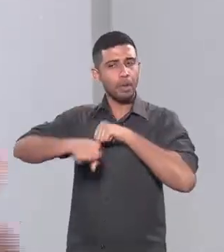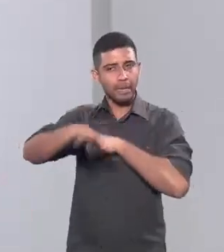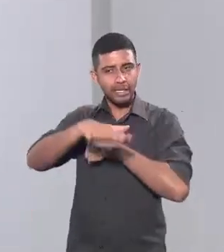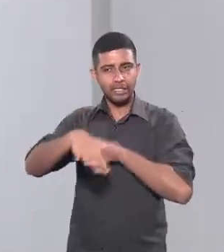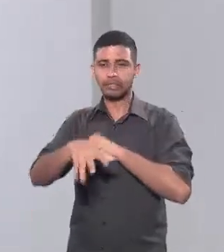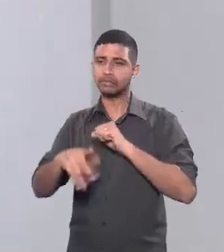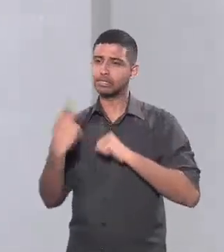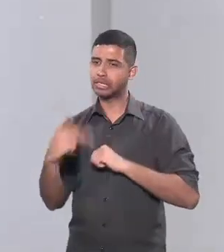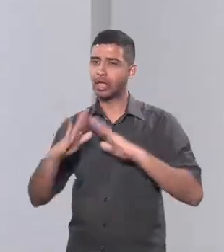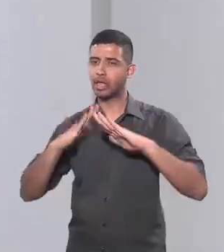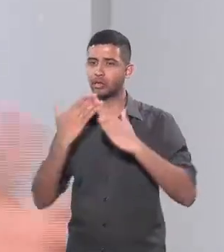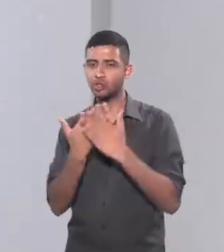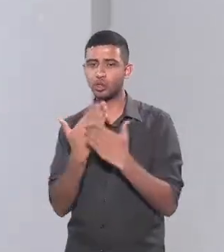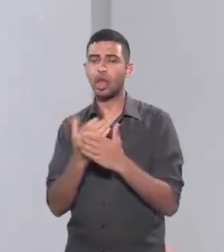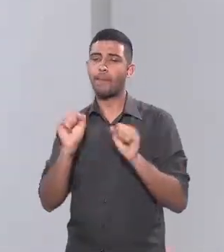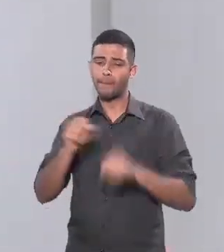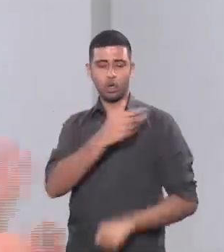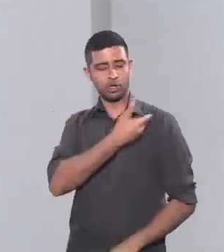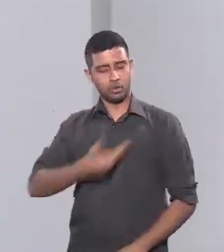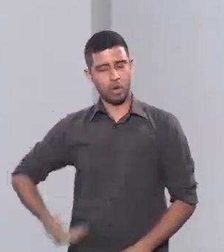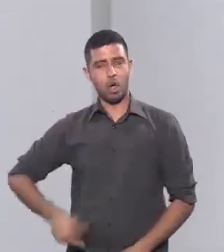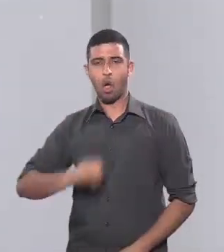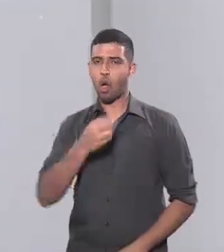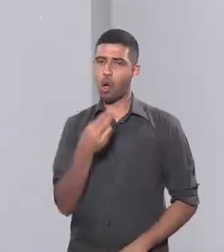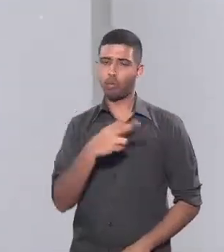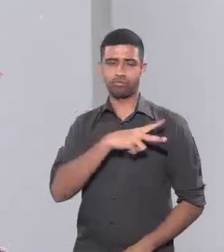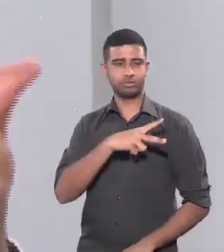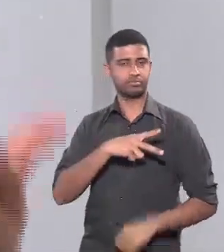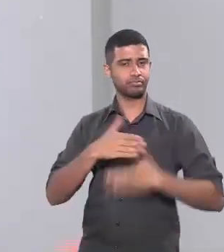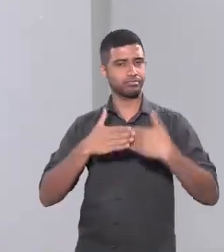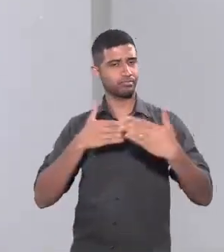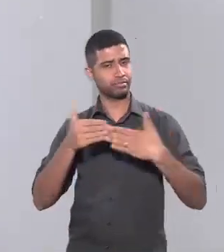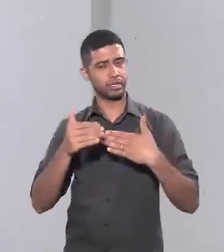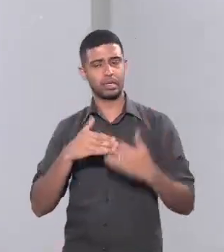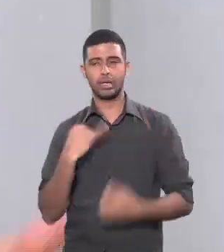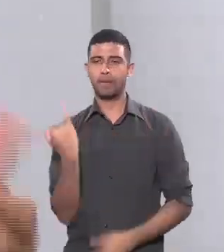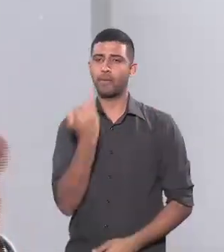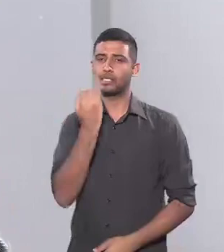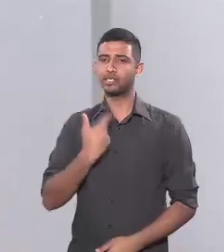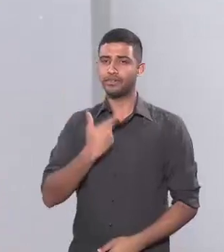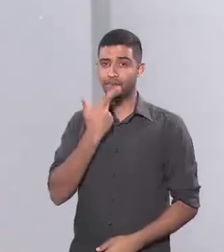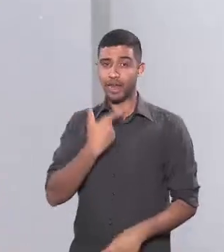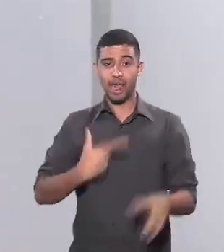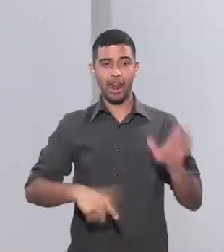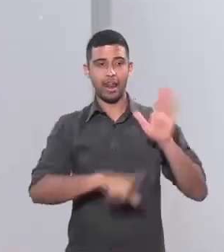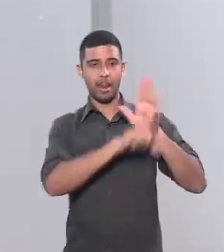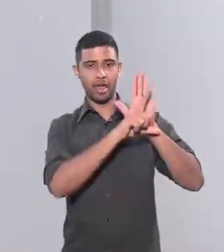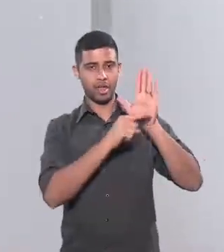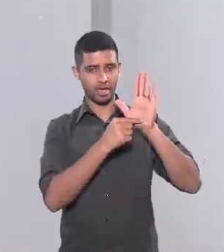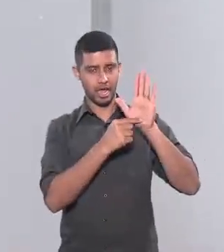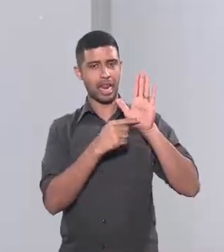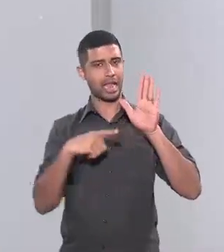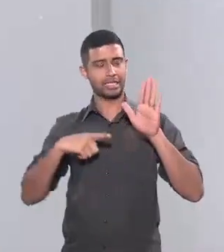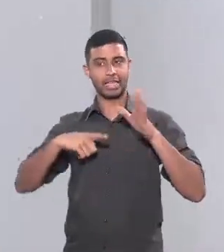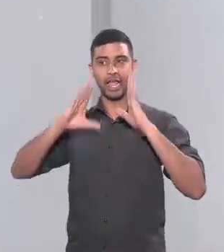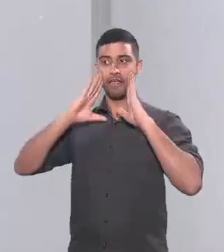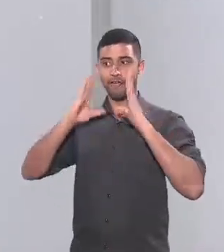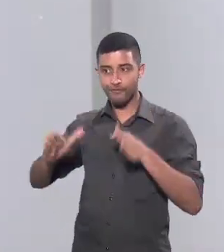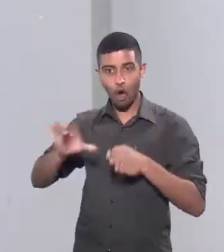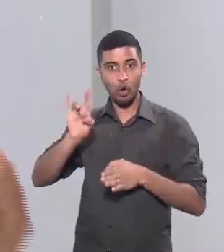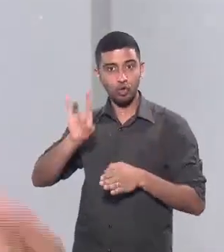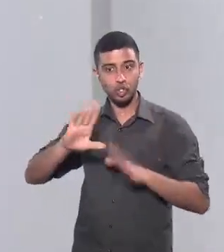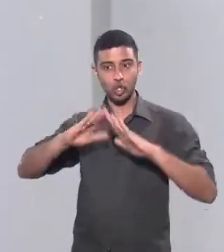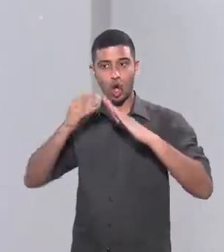pelas respectivas instituições, tanto no âmbito público quanto no âmbito privado. Que é importante ressaltar que essa lei ela não tem como